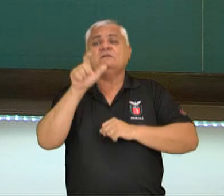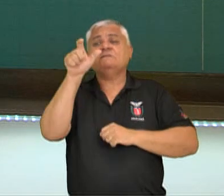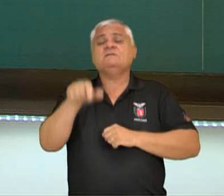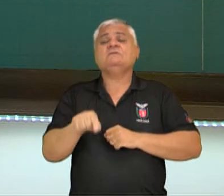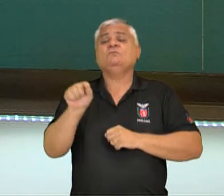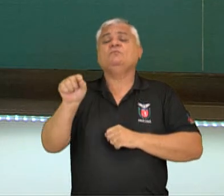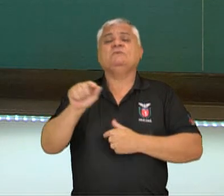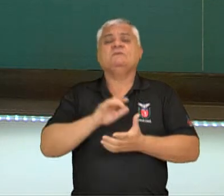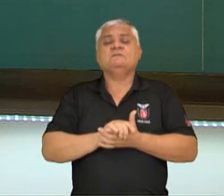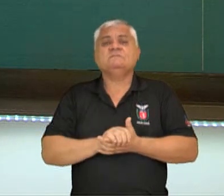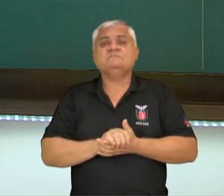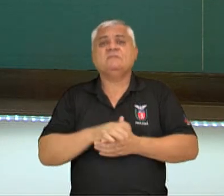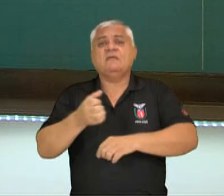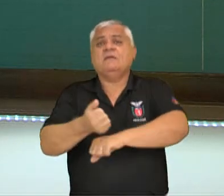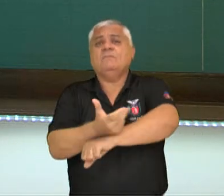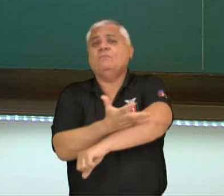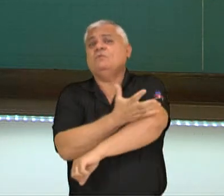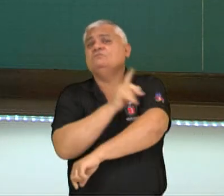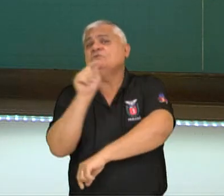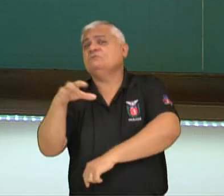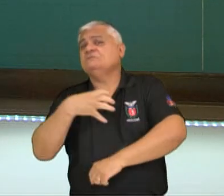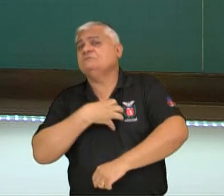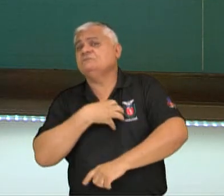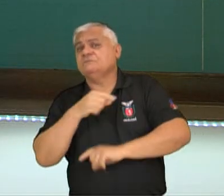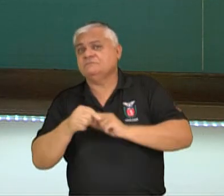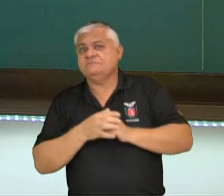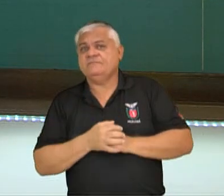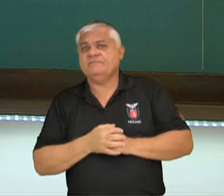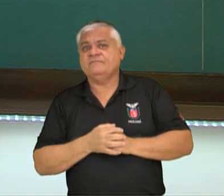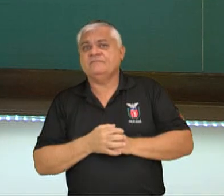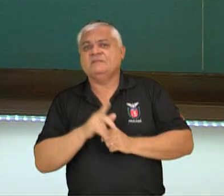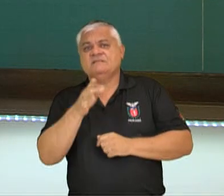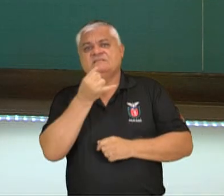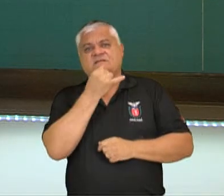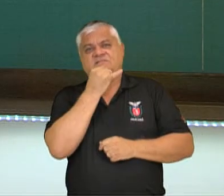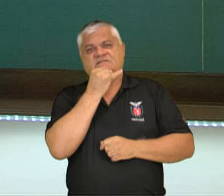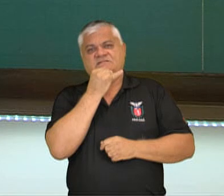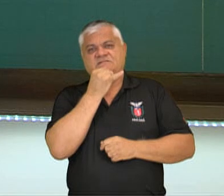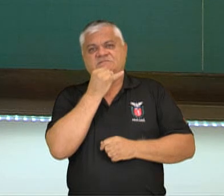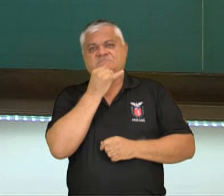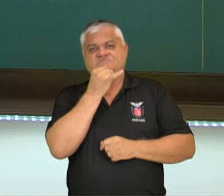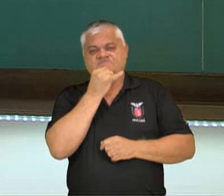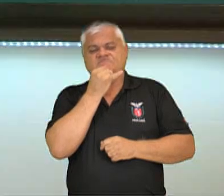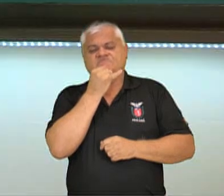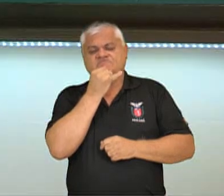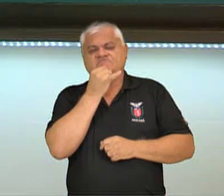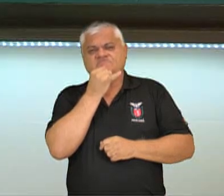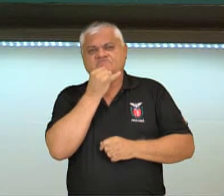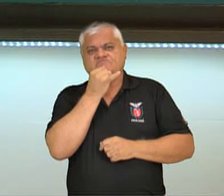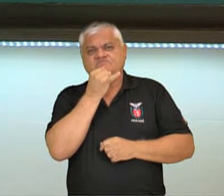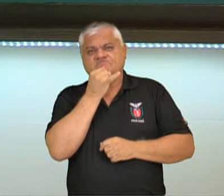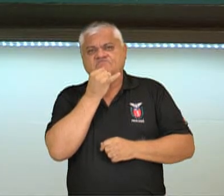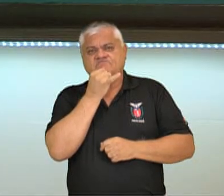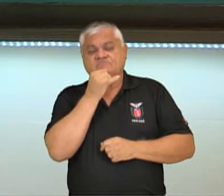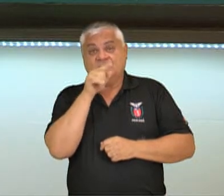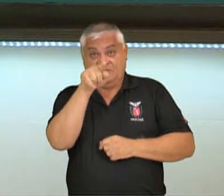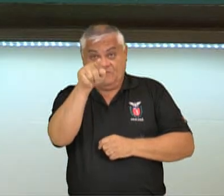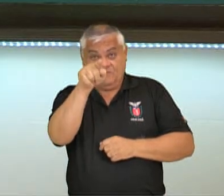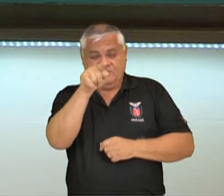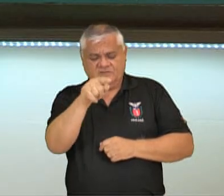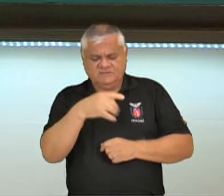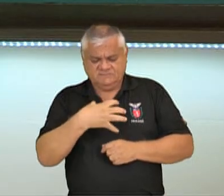qual era a emoção que ele estava sentindo? Era a tristeza. Veja que interessante, quando você